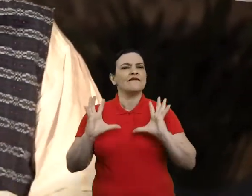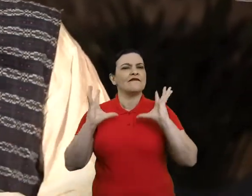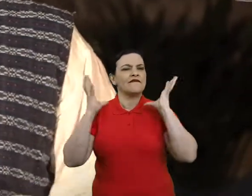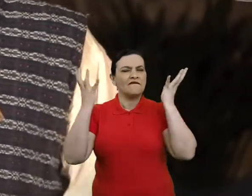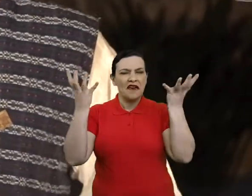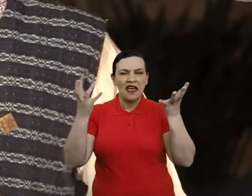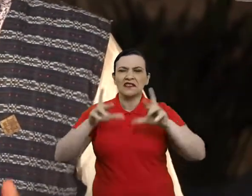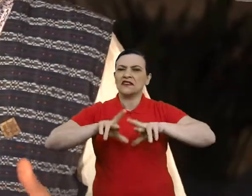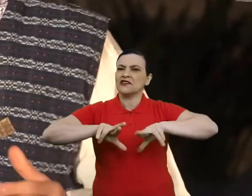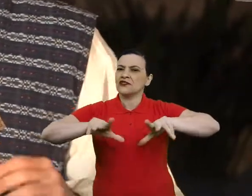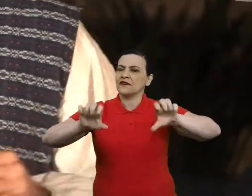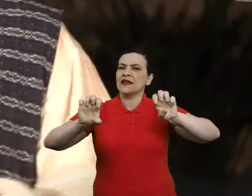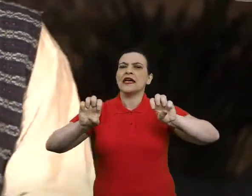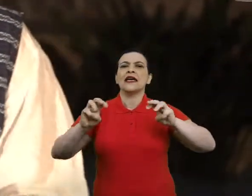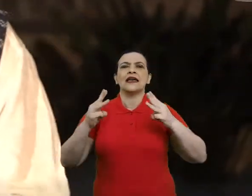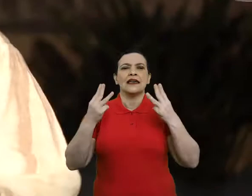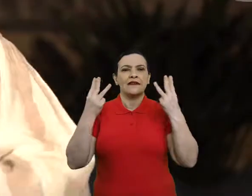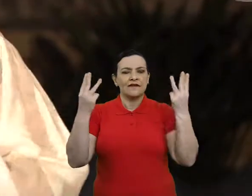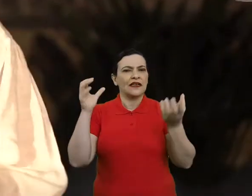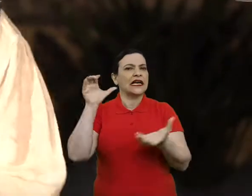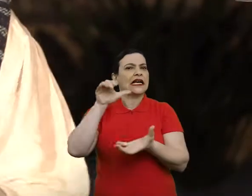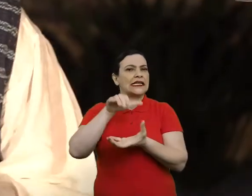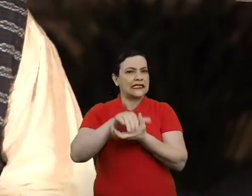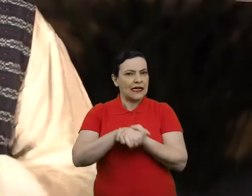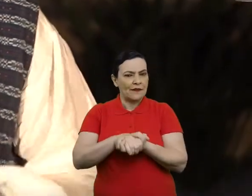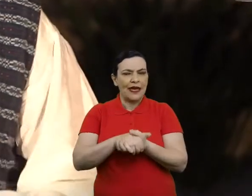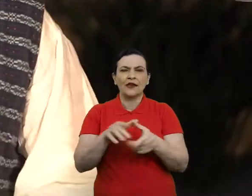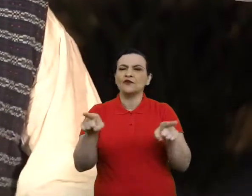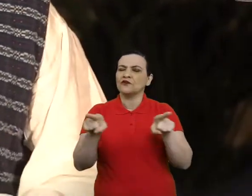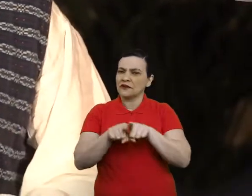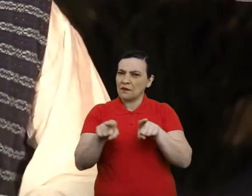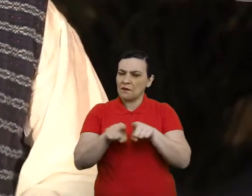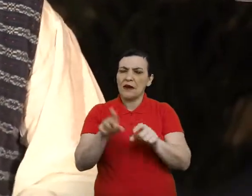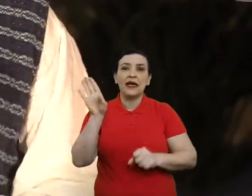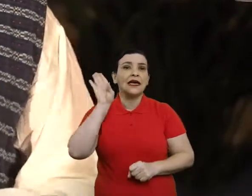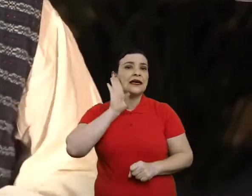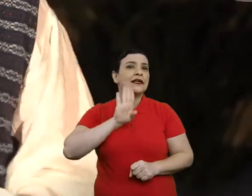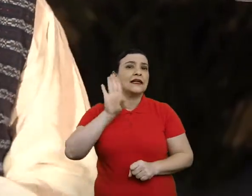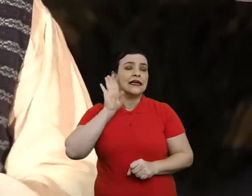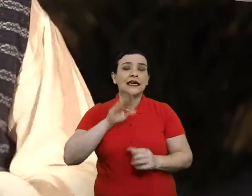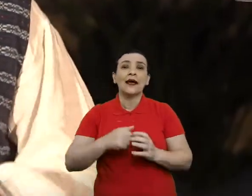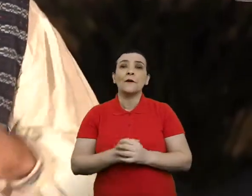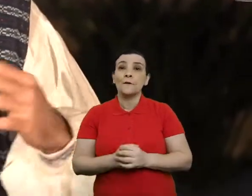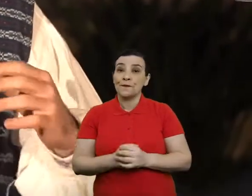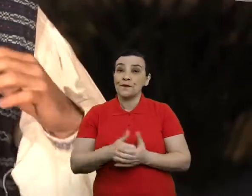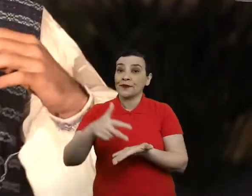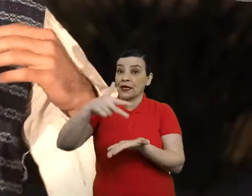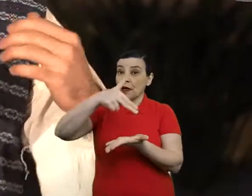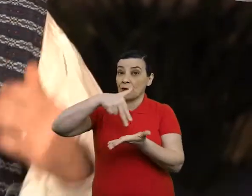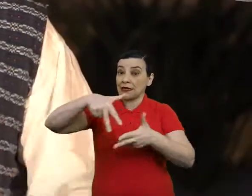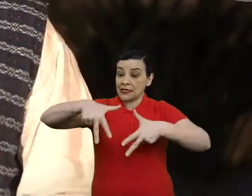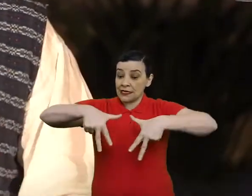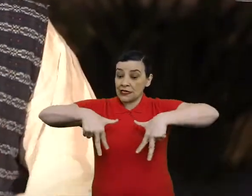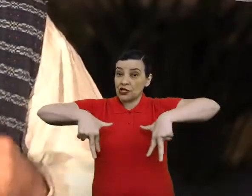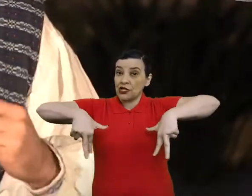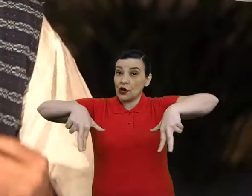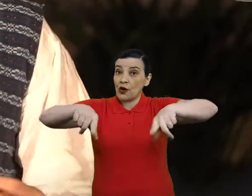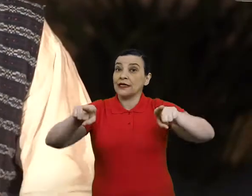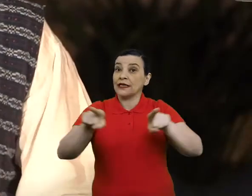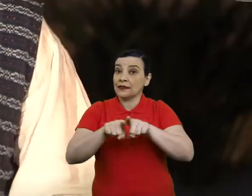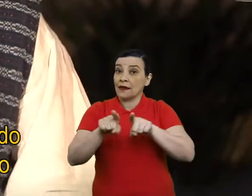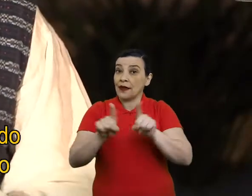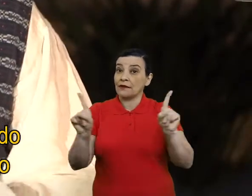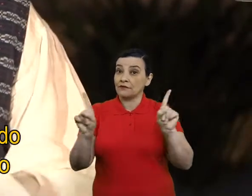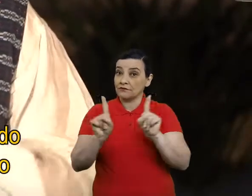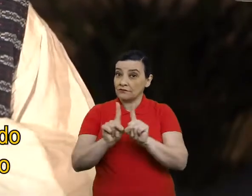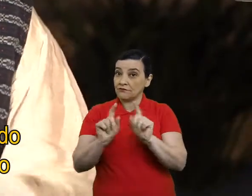para qualquer evento, casamento também funciona muito legal, porque é uma dança de roda também, de